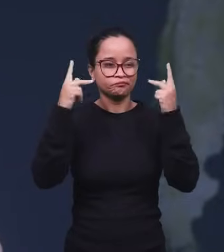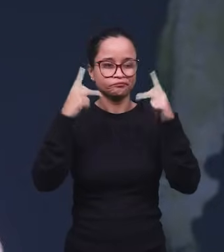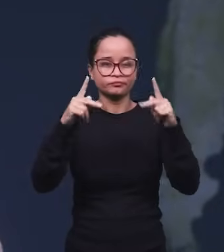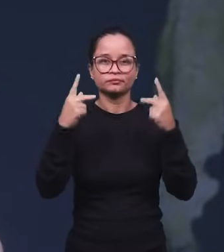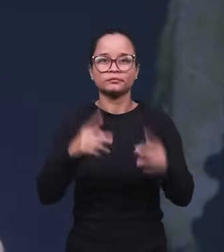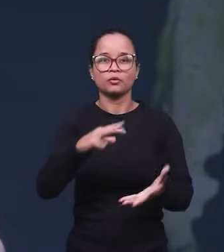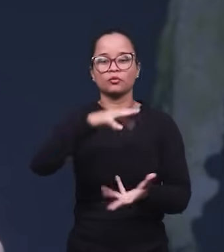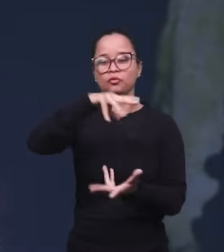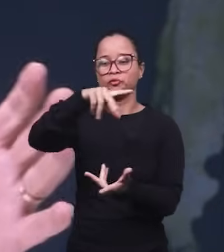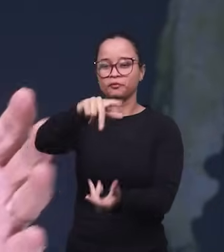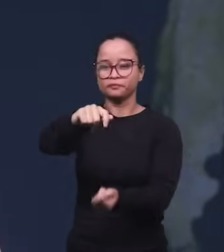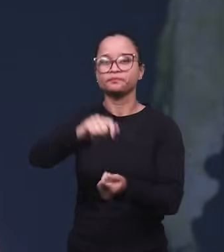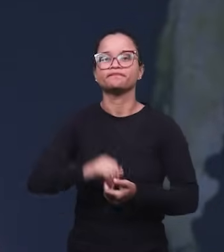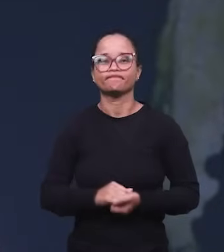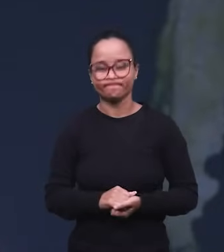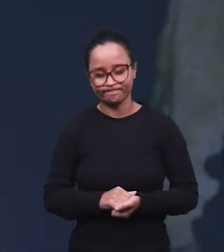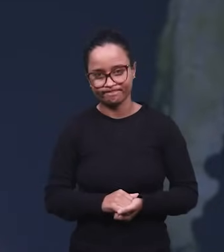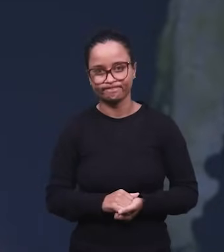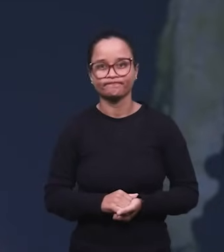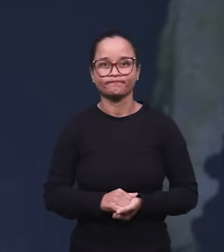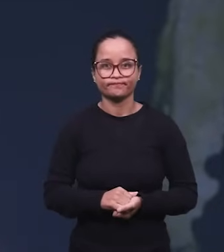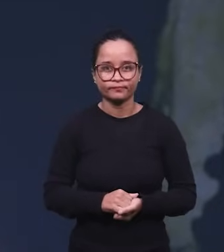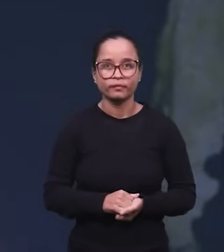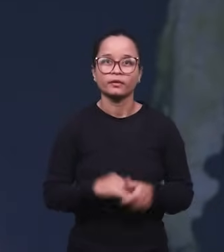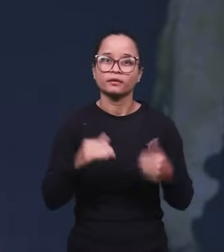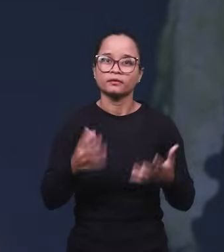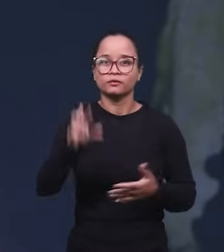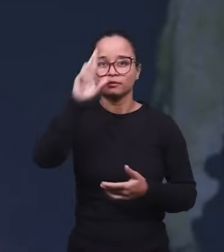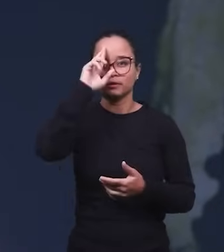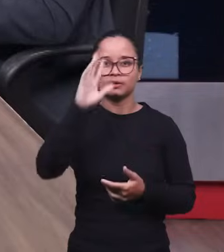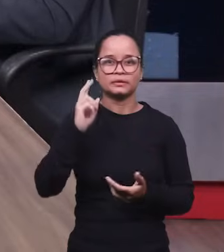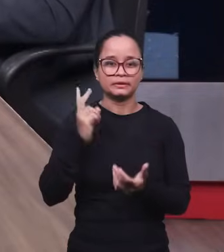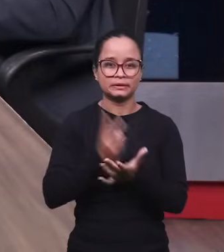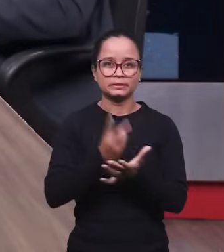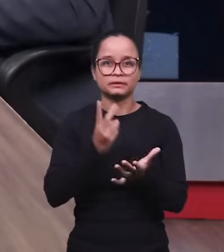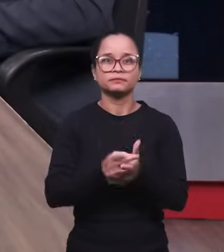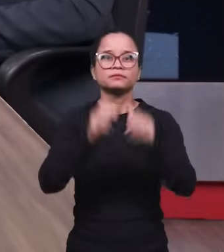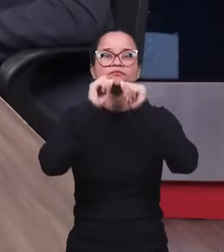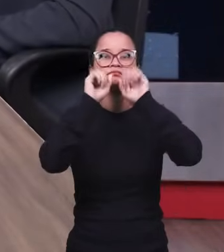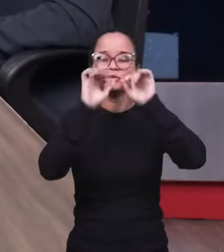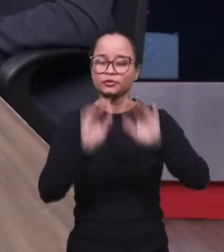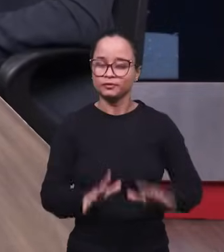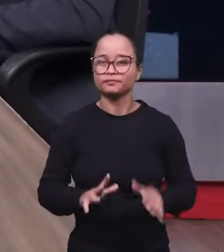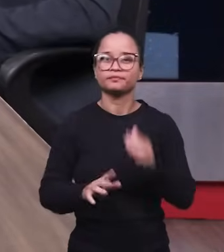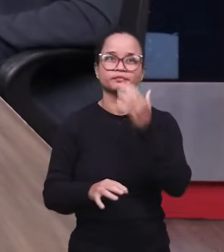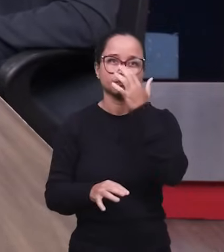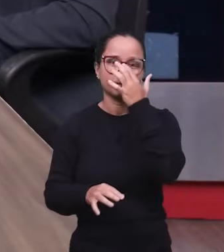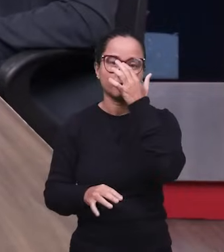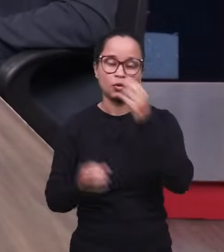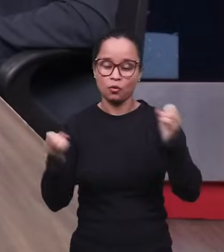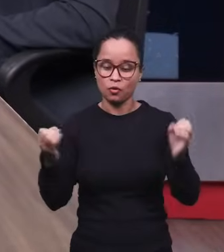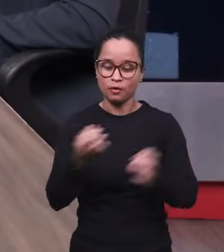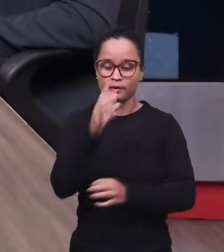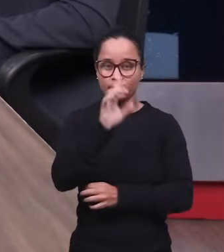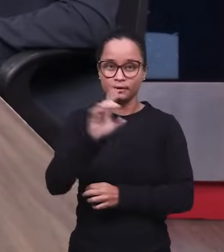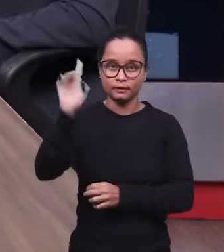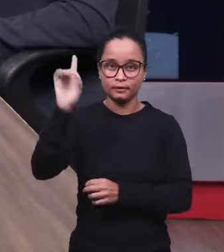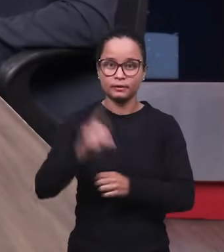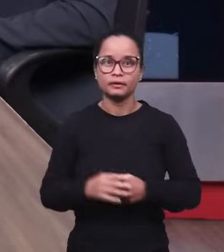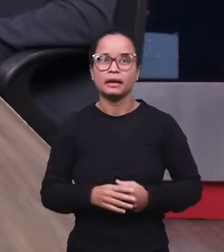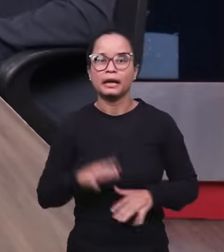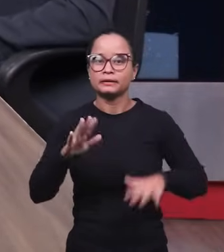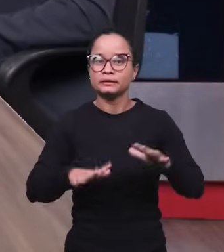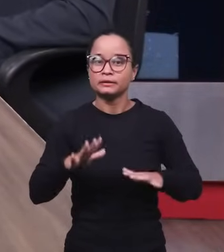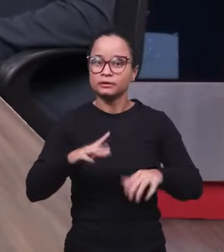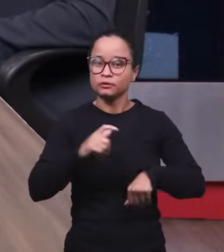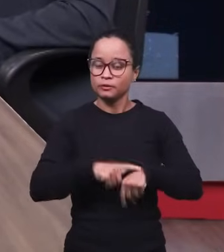ser pregado em toda a terra. Amém. Né? Muito bom. O Senhor sempre providenciou o recurso, né? Sempre, glória a Deus. E nós vemos até, às vezes,